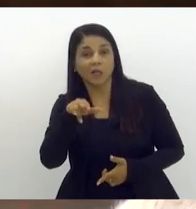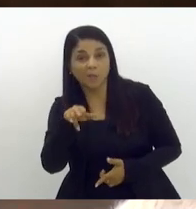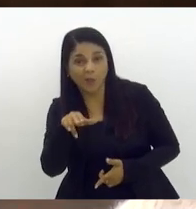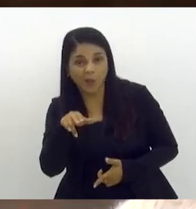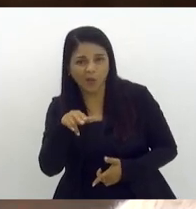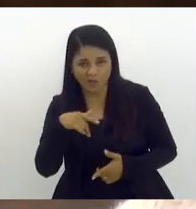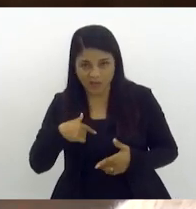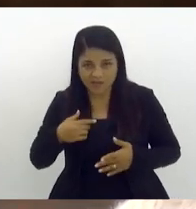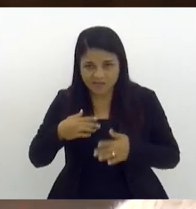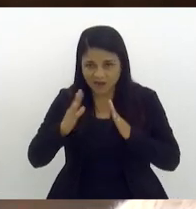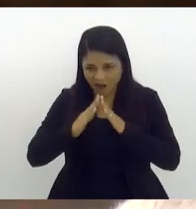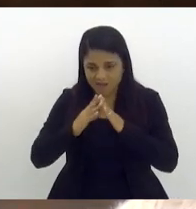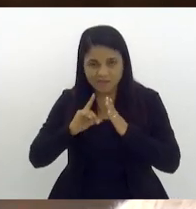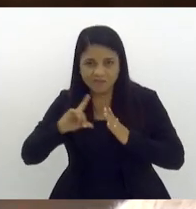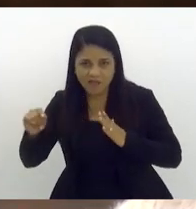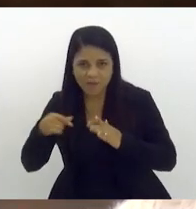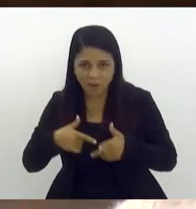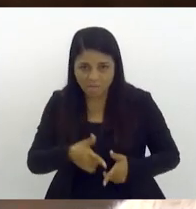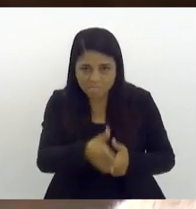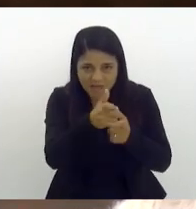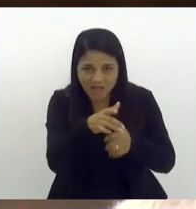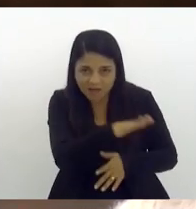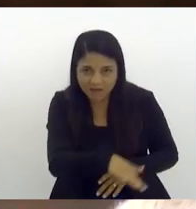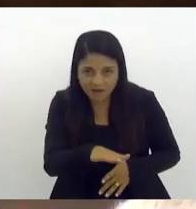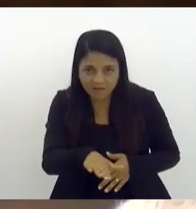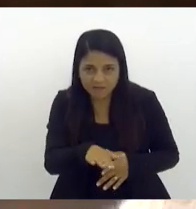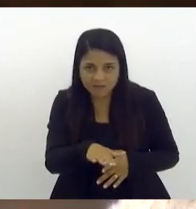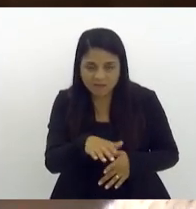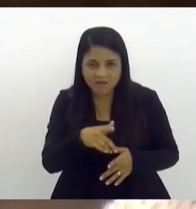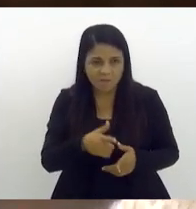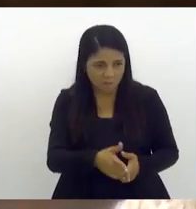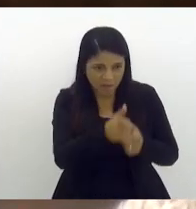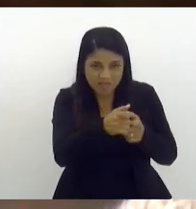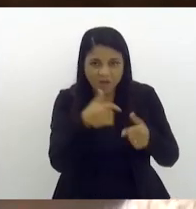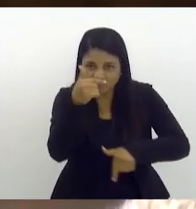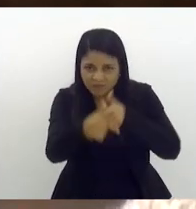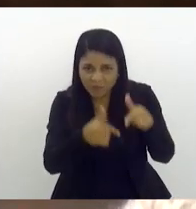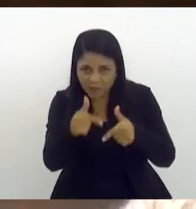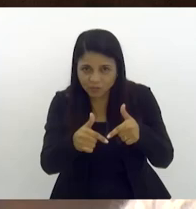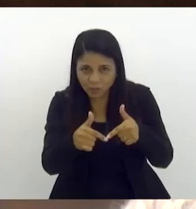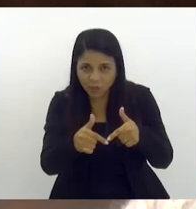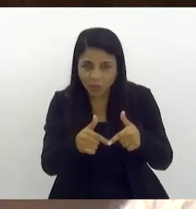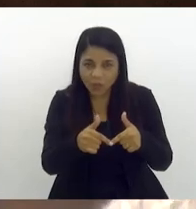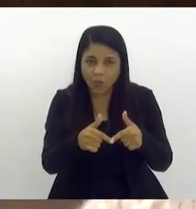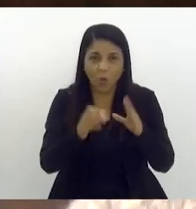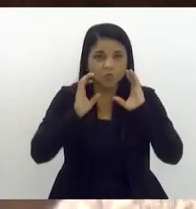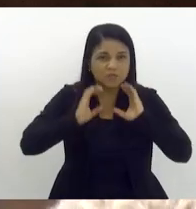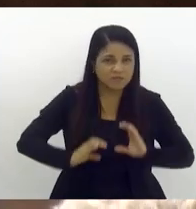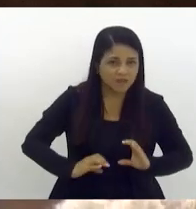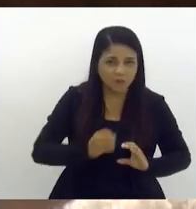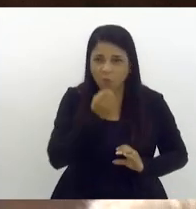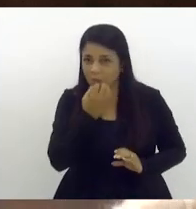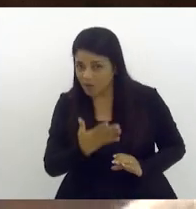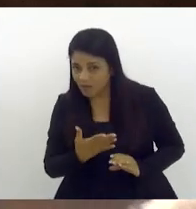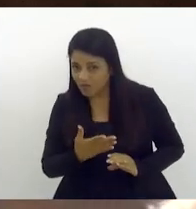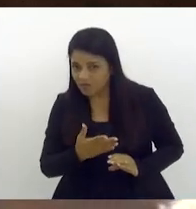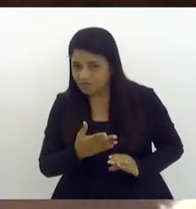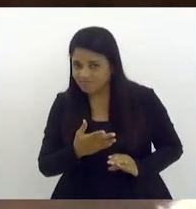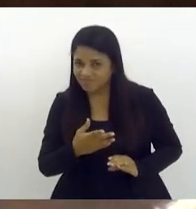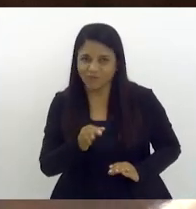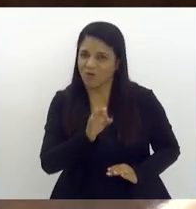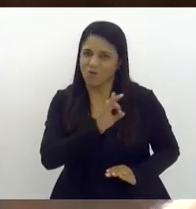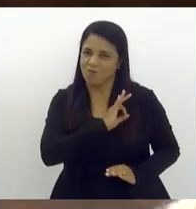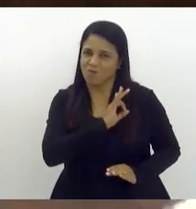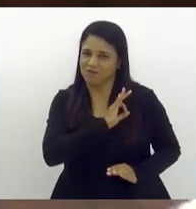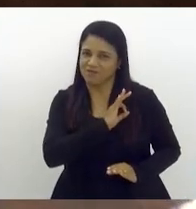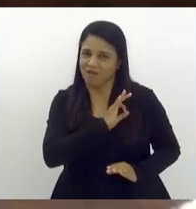intuito de matar uma criança, de matar um trabalhador ou de matar um cidadão de bem, pode ter certeza que o policial não faz